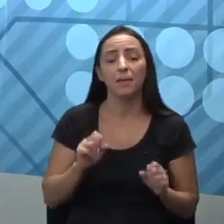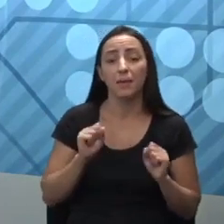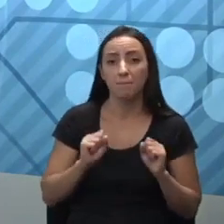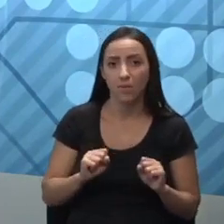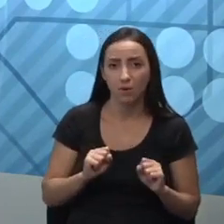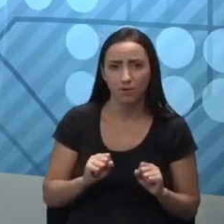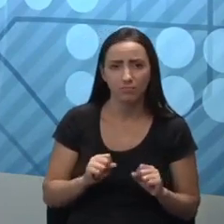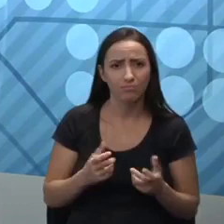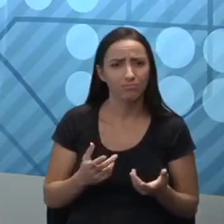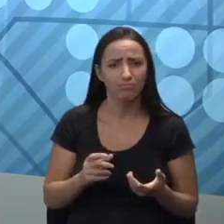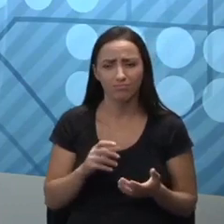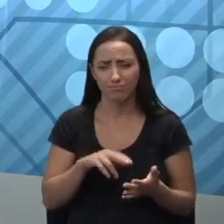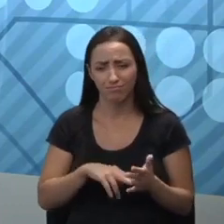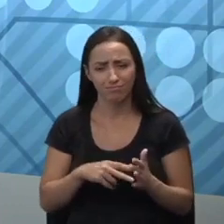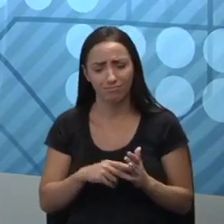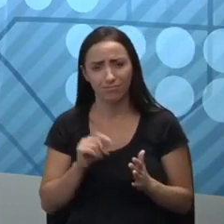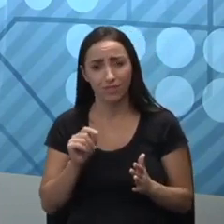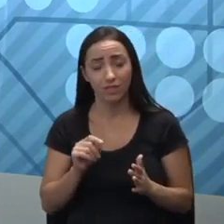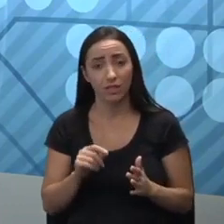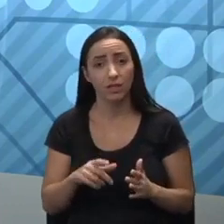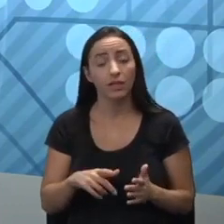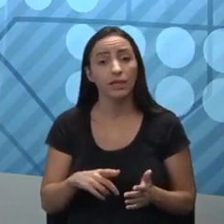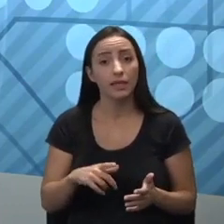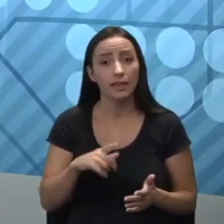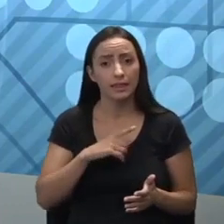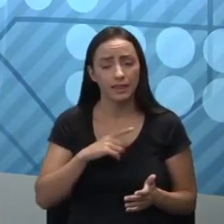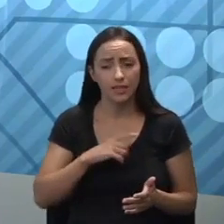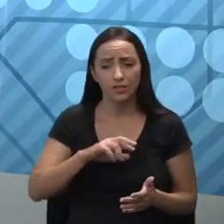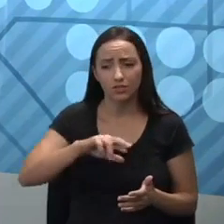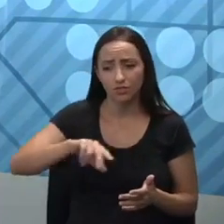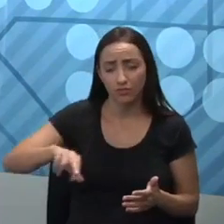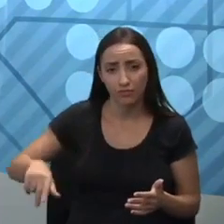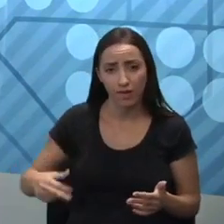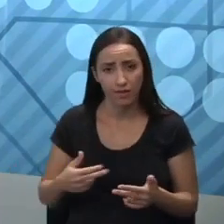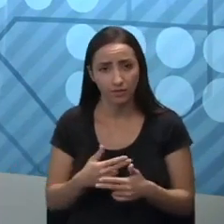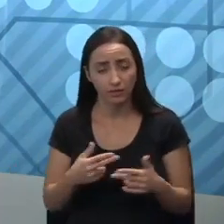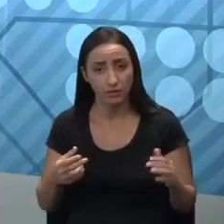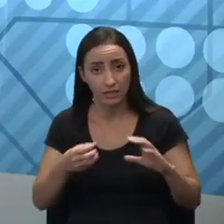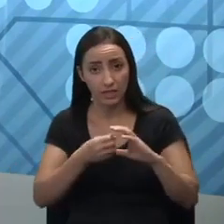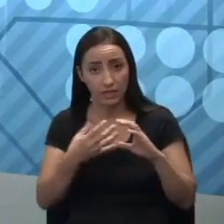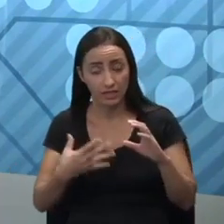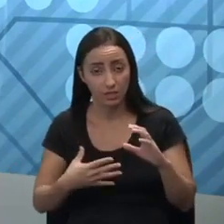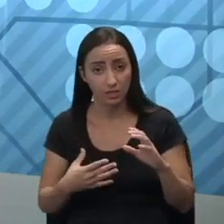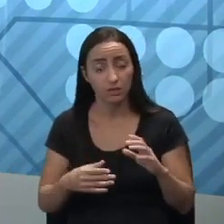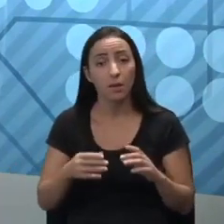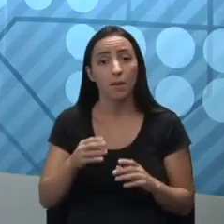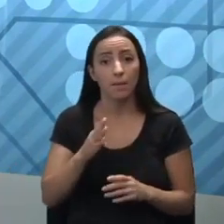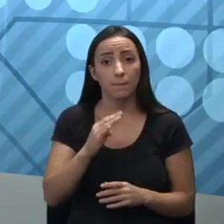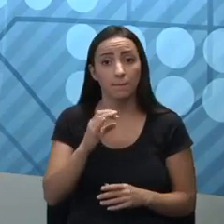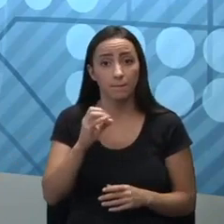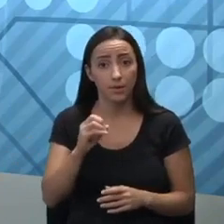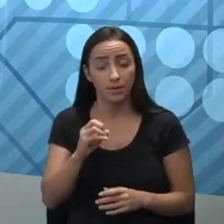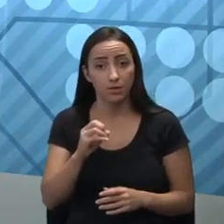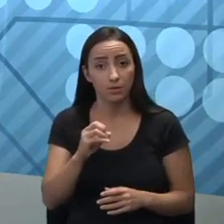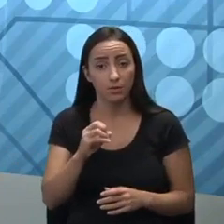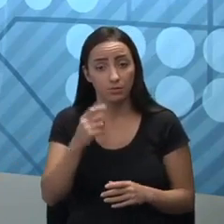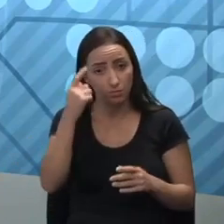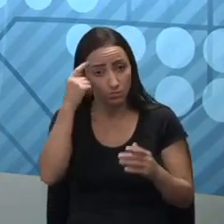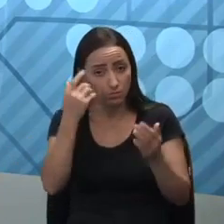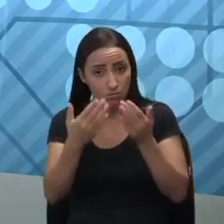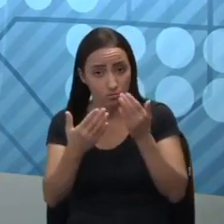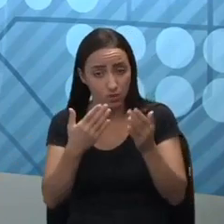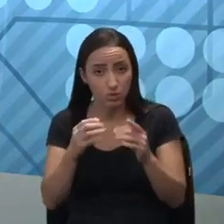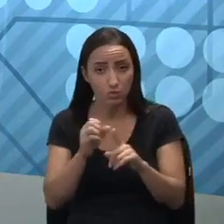dizer com isso, né? Que existe uma série de fatores biopsicossociais que influenciam na questão